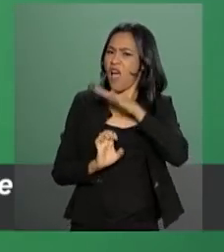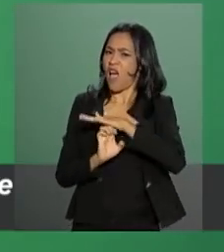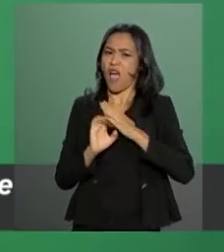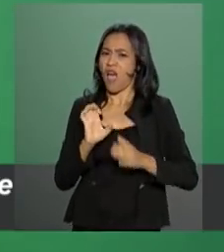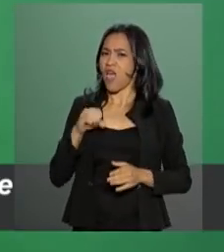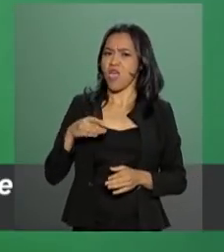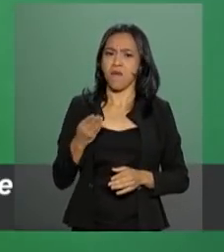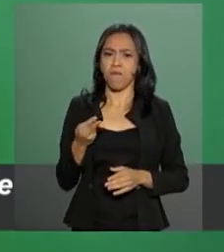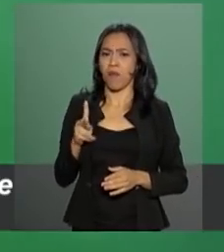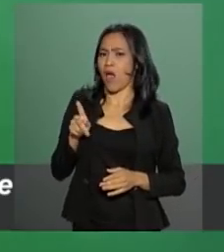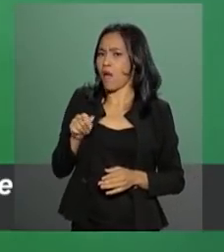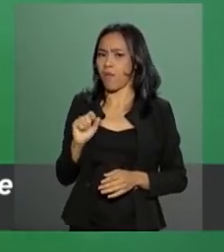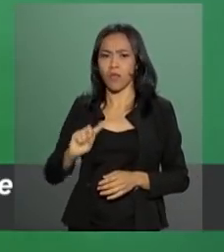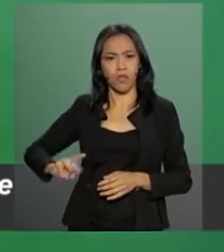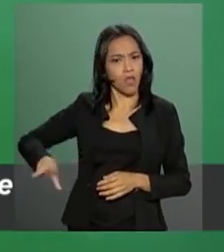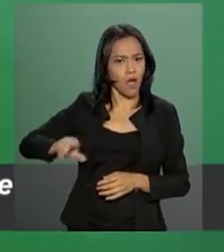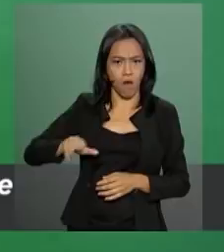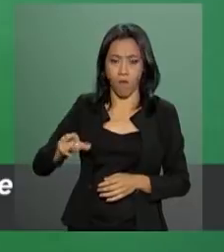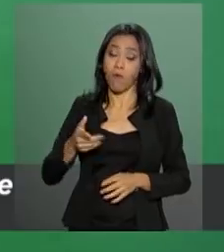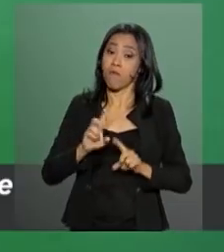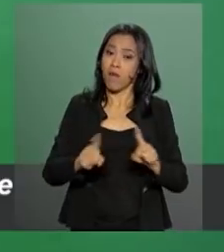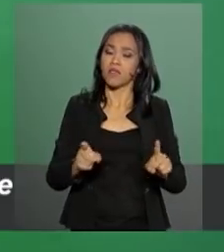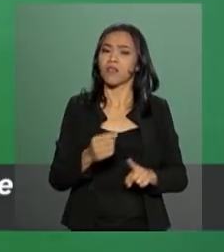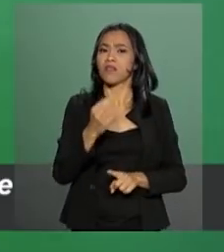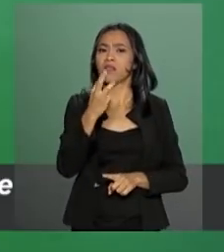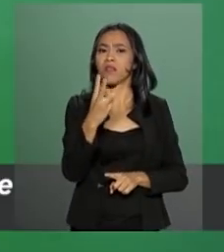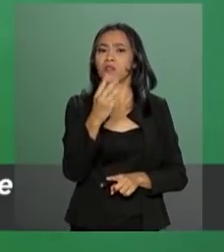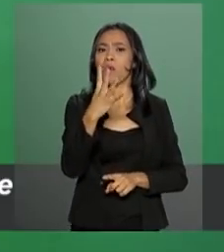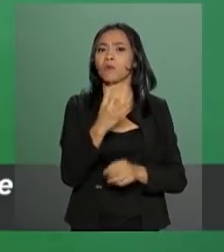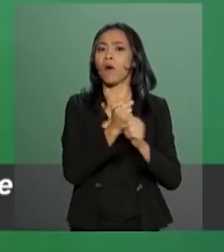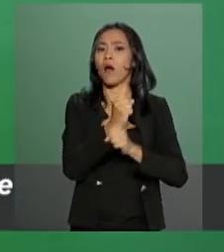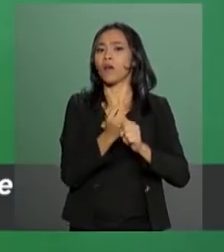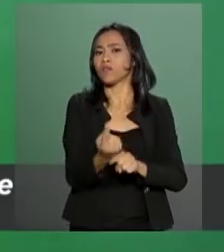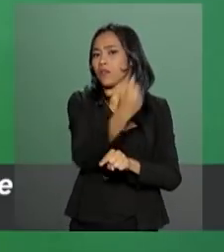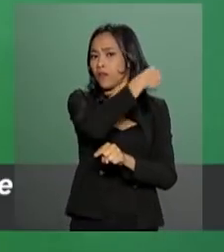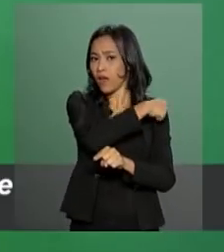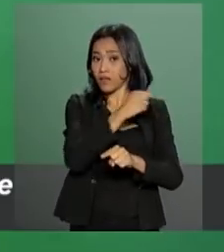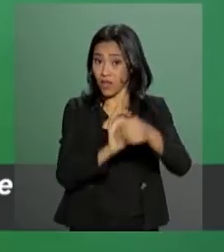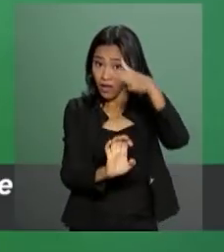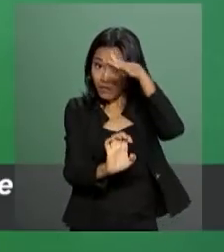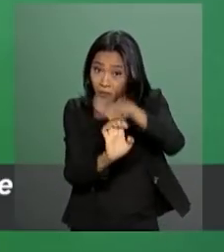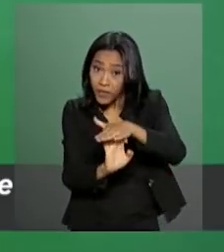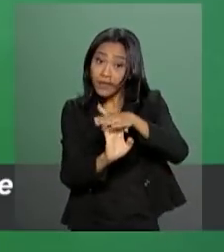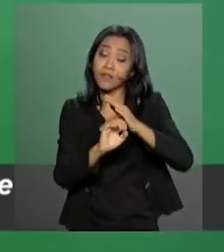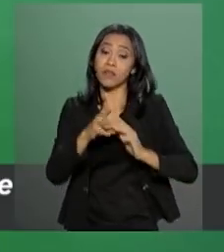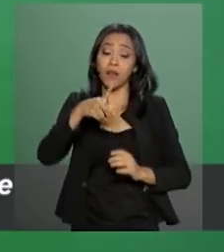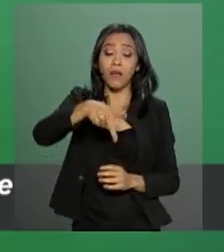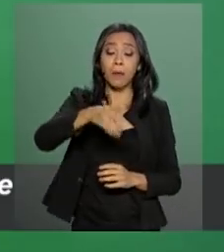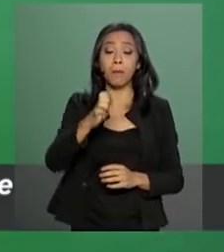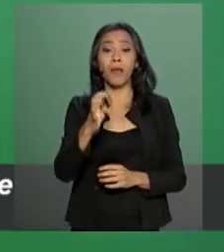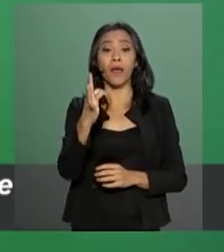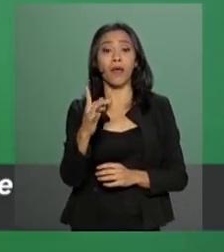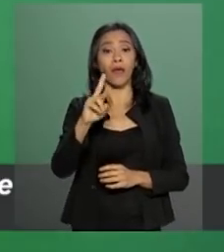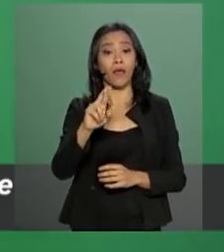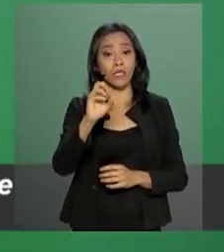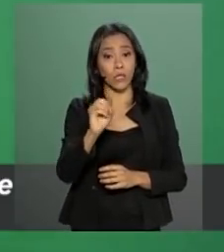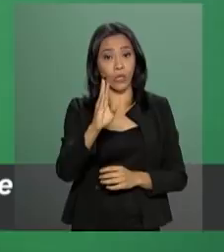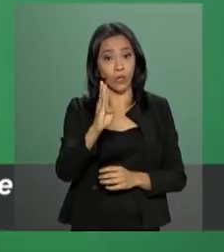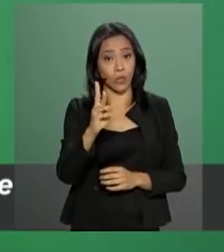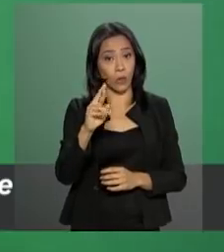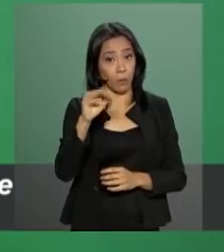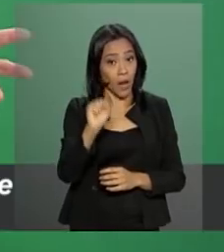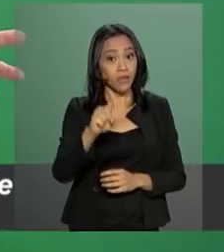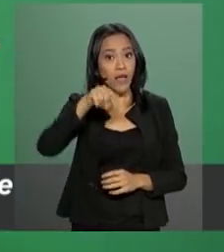atrás a 34 anos atrás era começou a ser mal vista no plano internacional é um símbolo da nossa